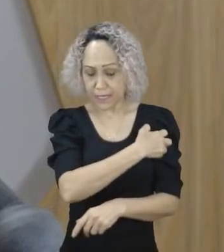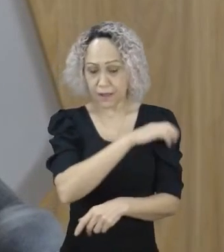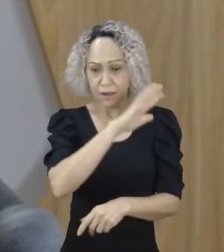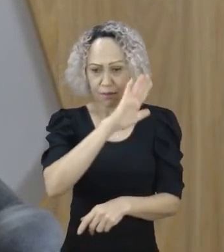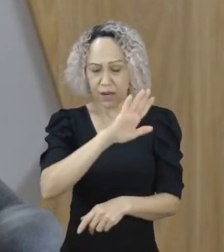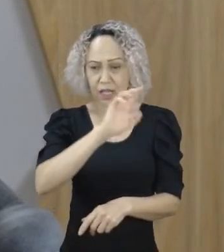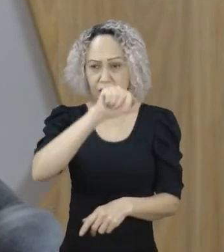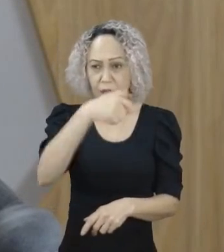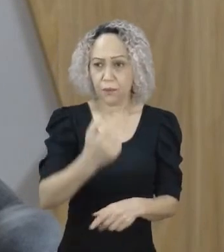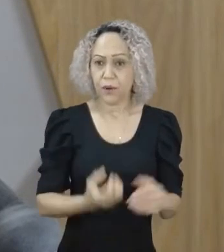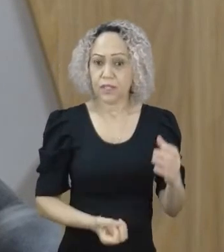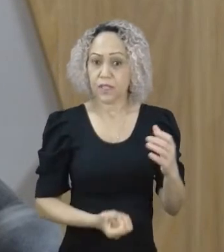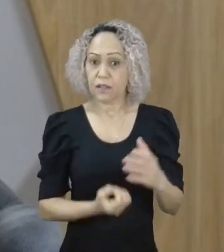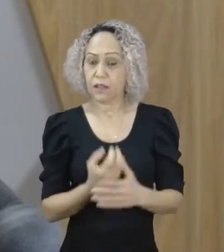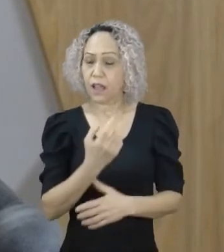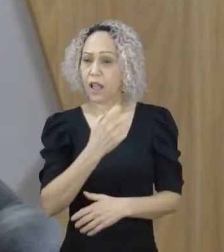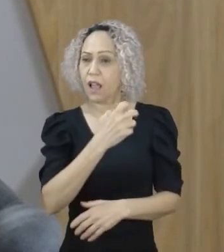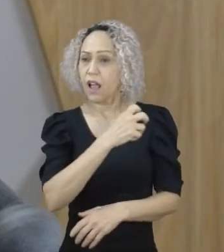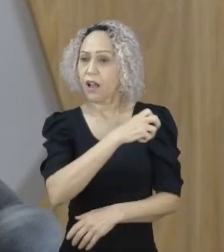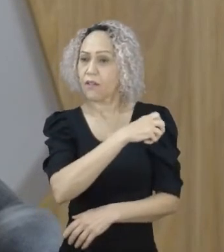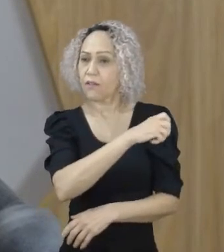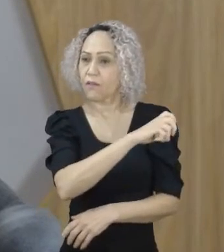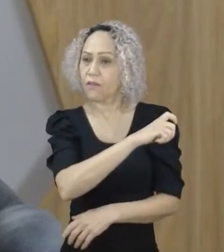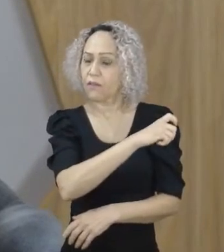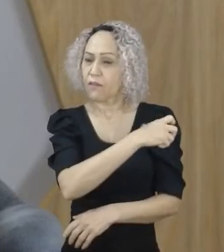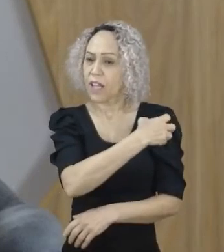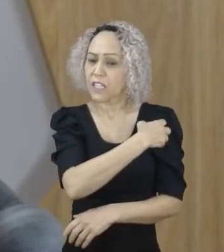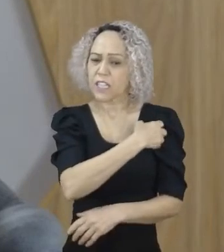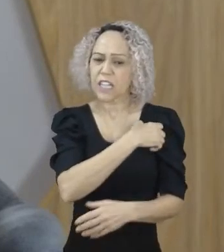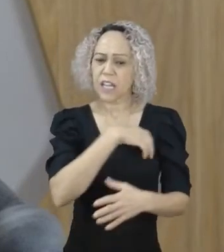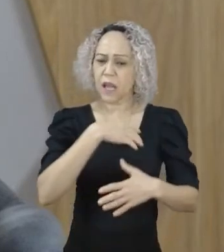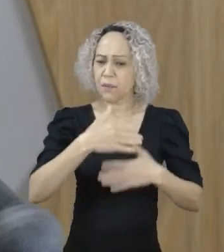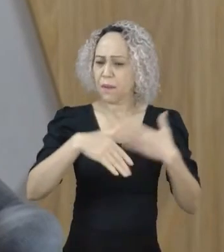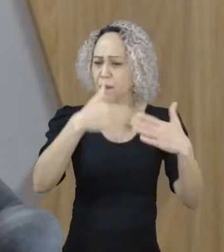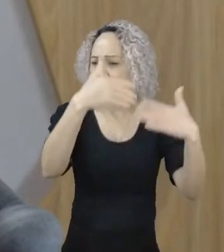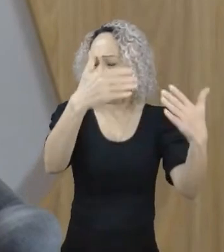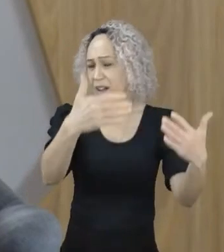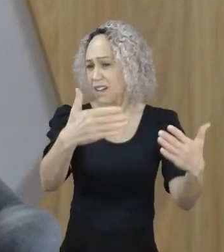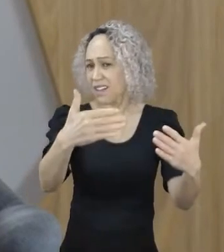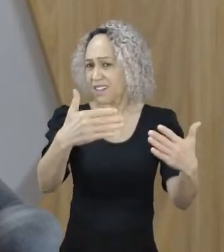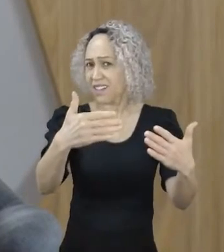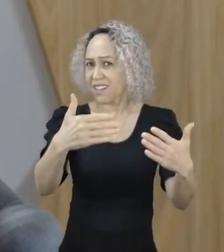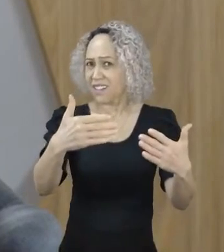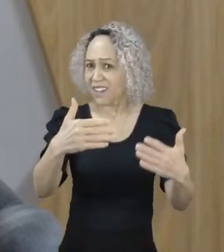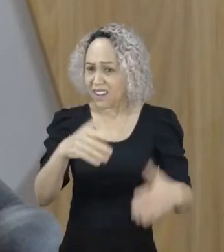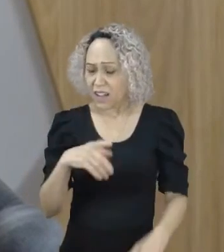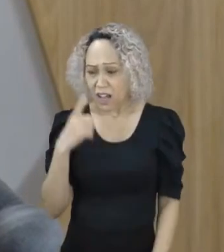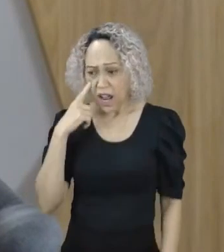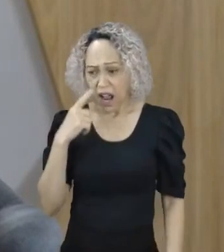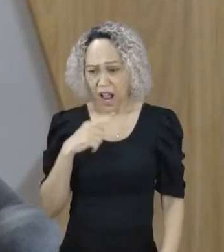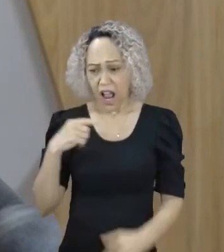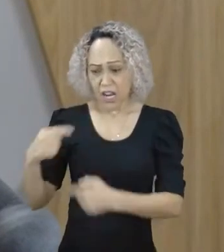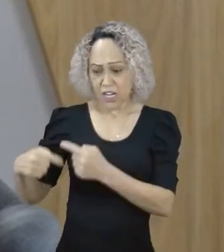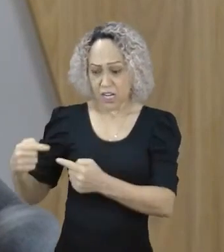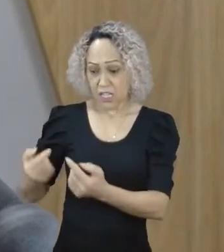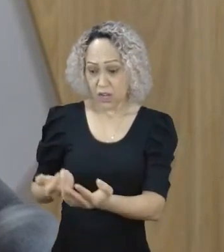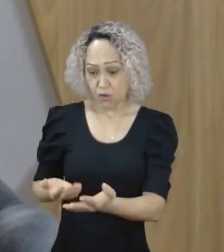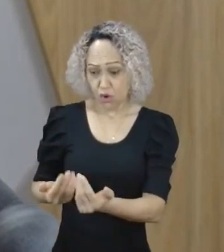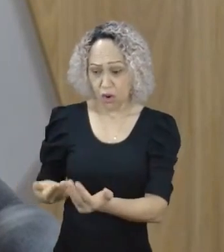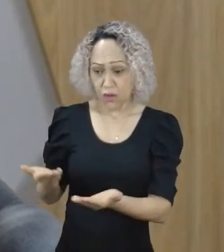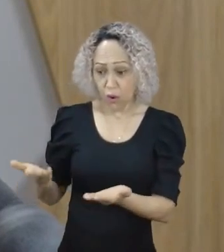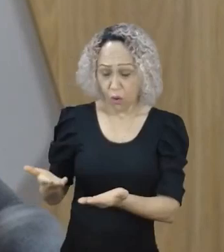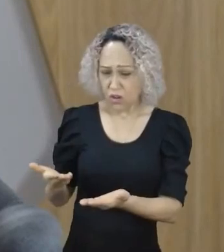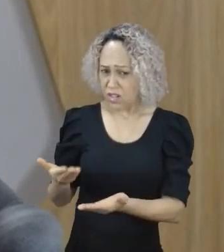E essa campanha antivacinal é criminosa. A campanha antivacinação é o maior crime que